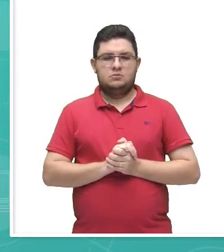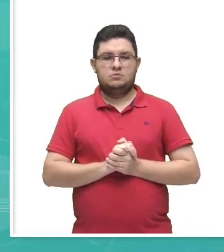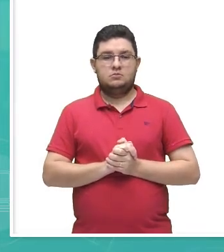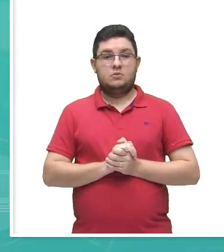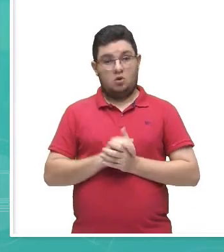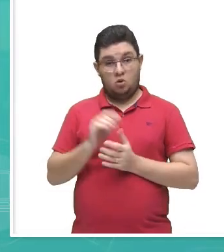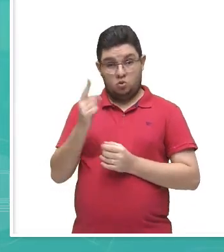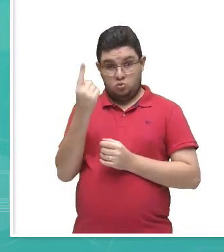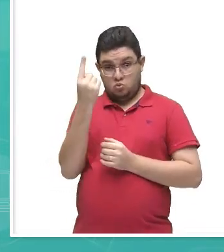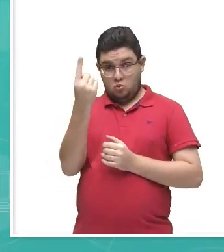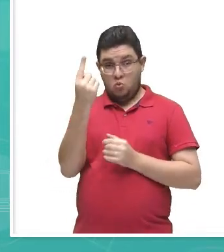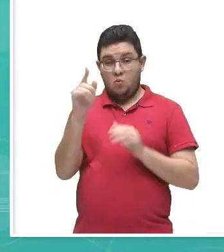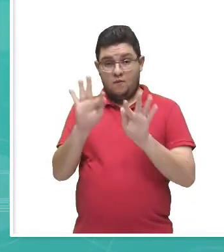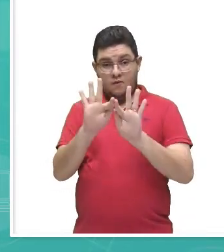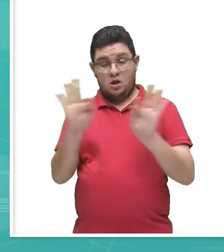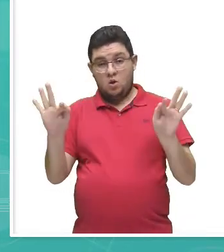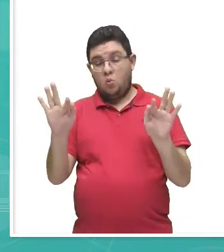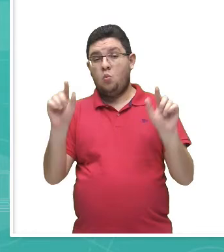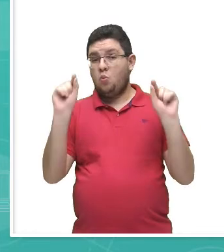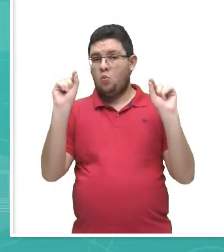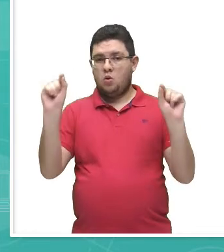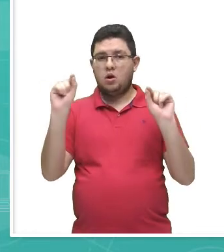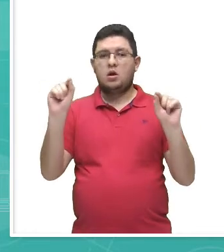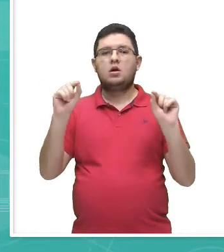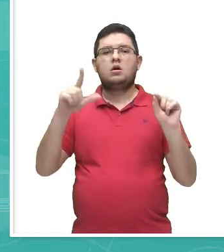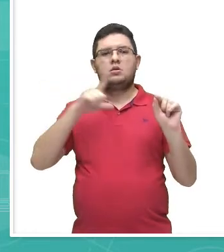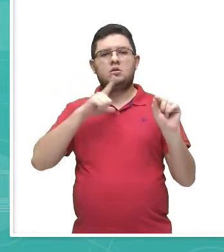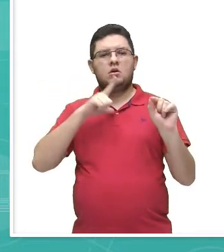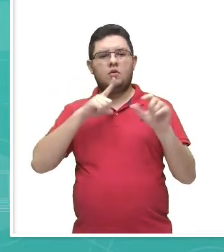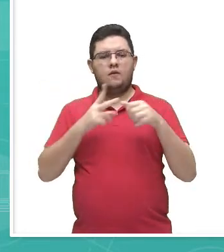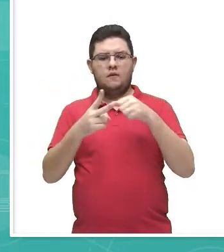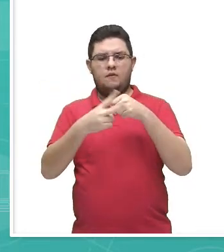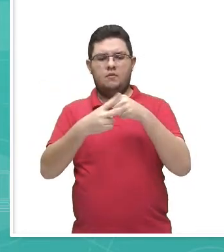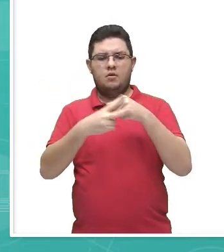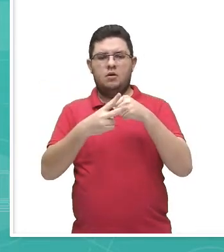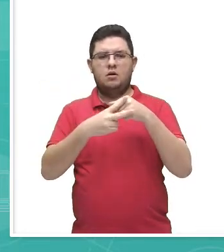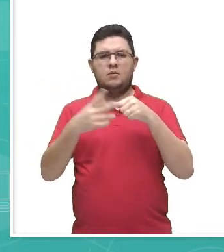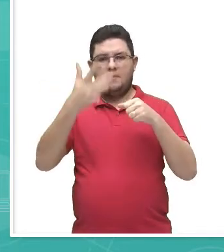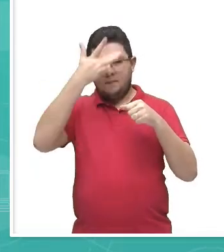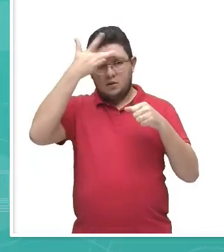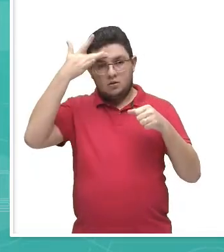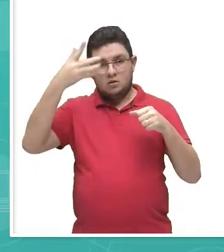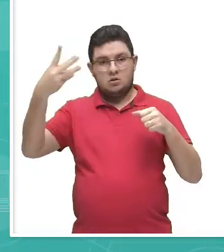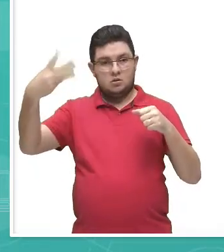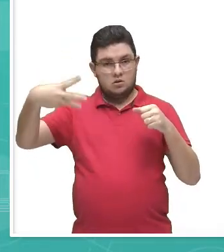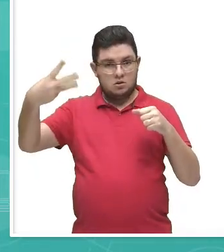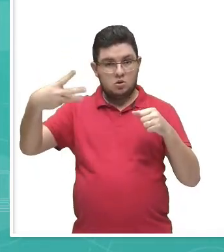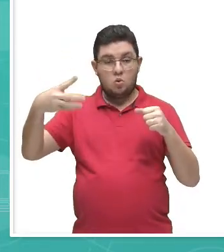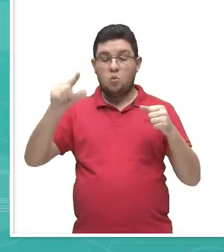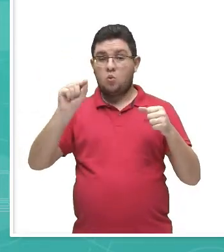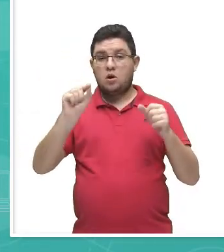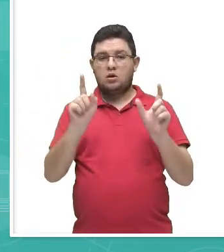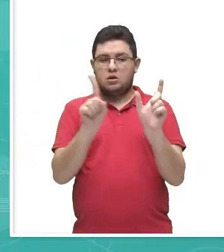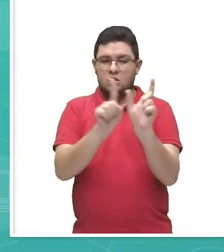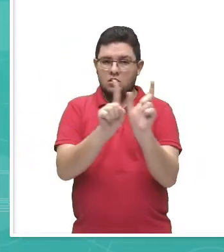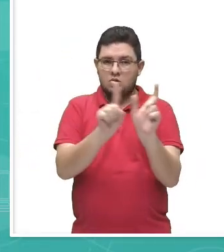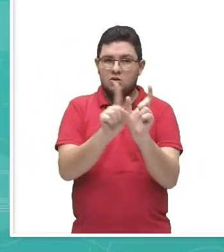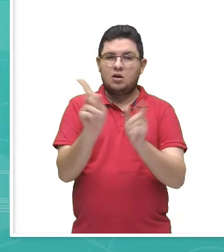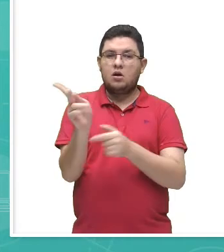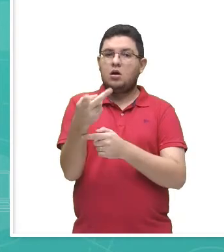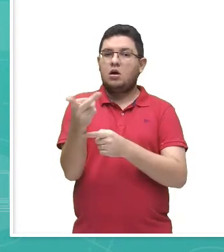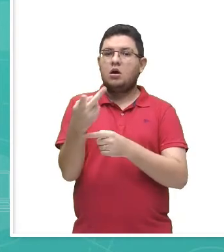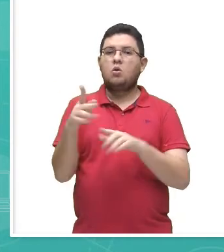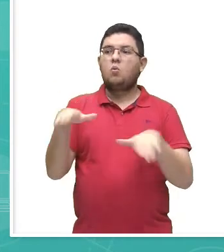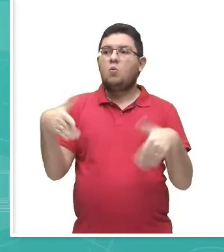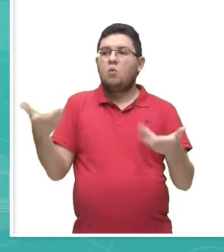Uma dessas frases está conjugada, está conjugando o verbo na terceira pessoa do singular de forma errada. Então,